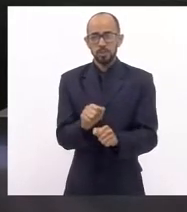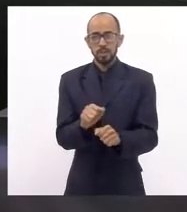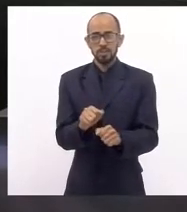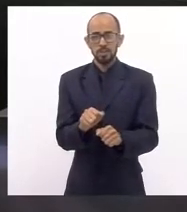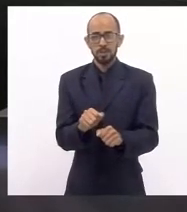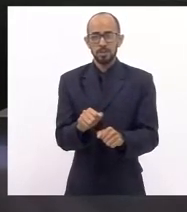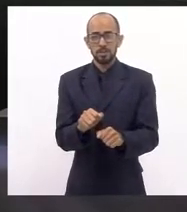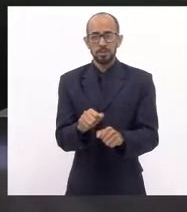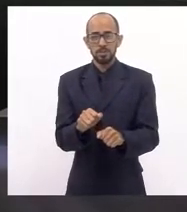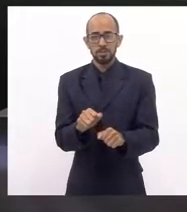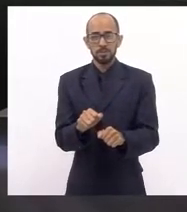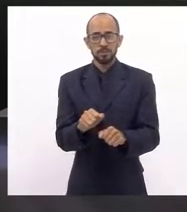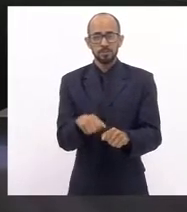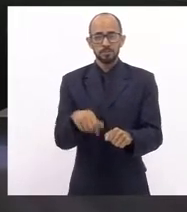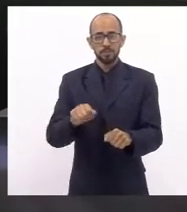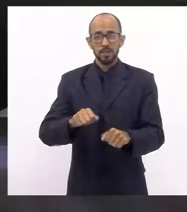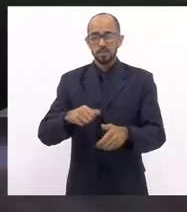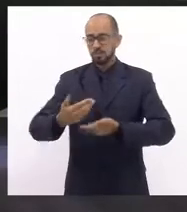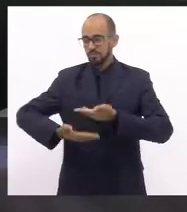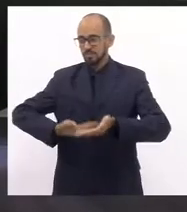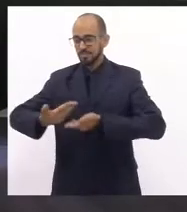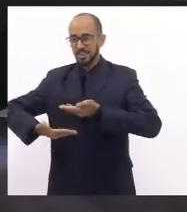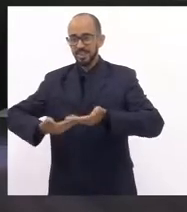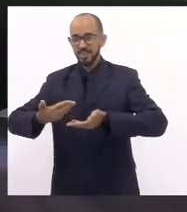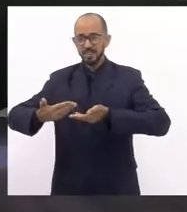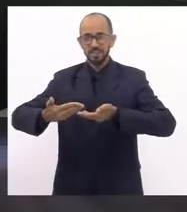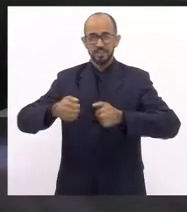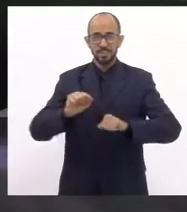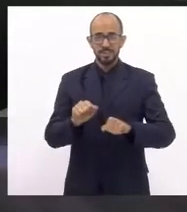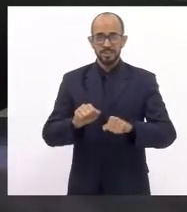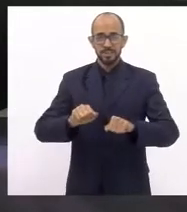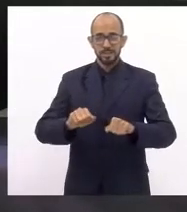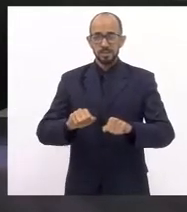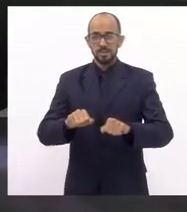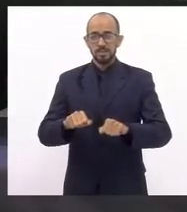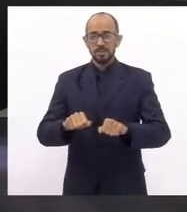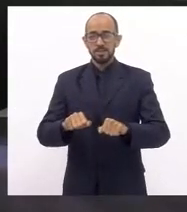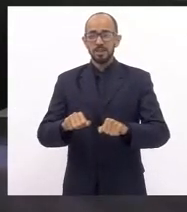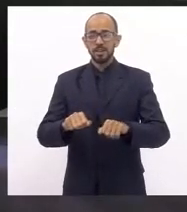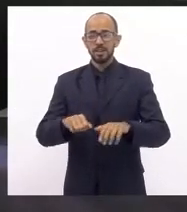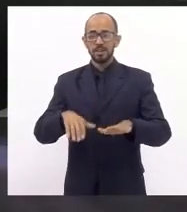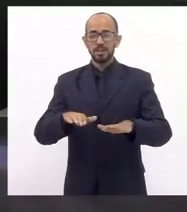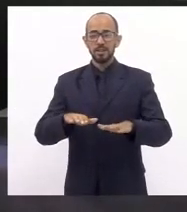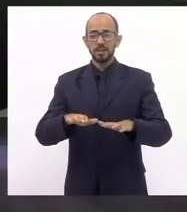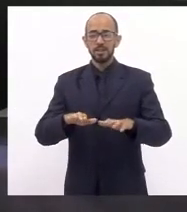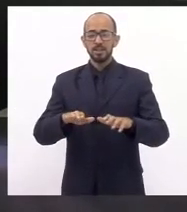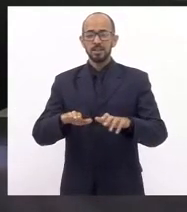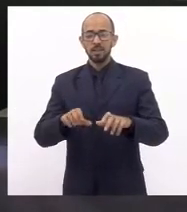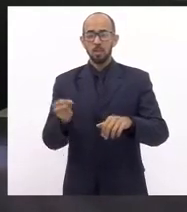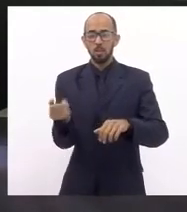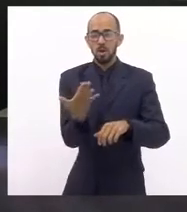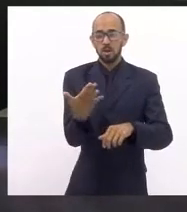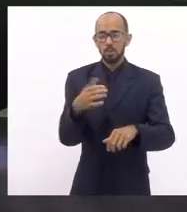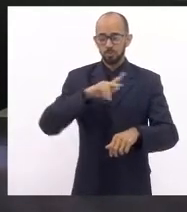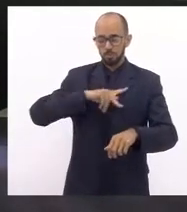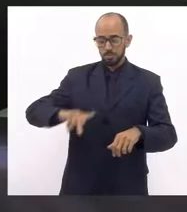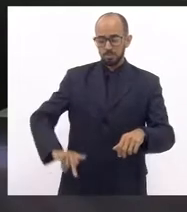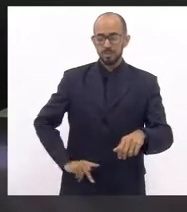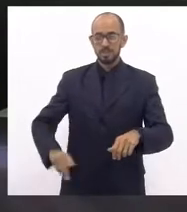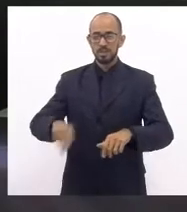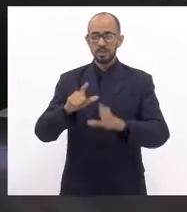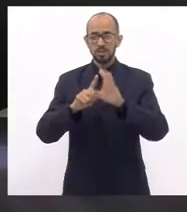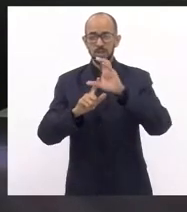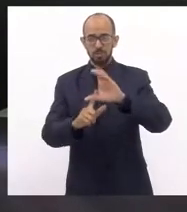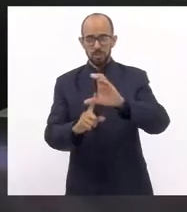de outras religiões e a gente convive muito bem, né, tem um amor incondicional. E, quando presidente da capelania,